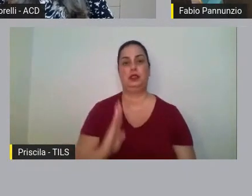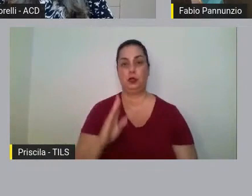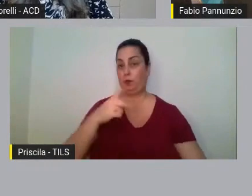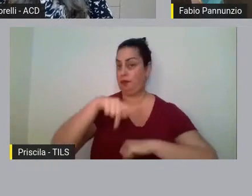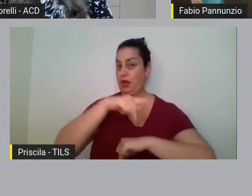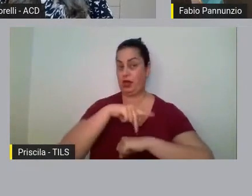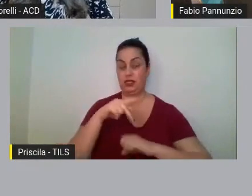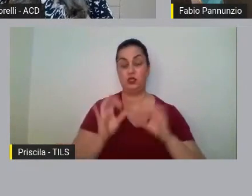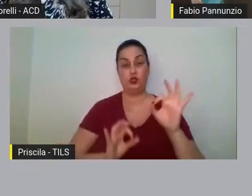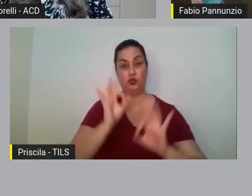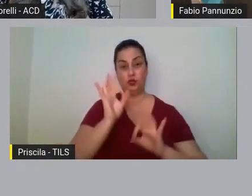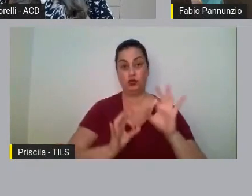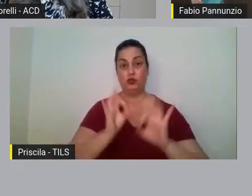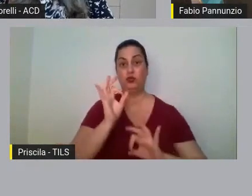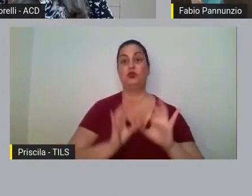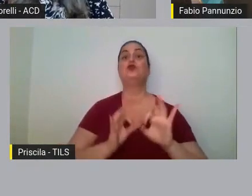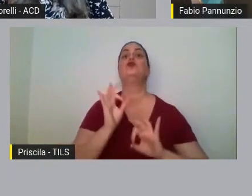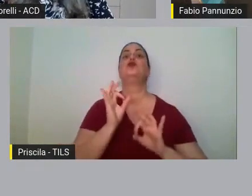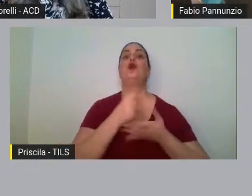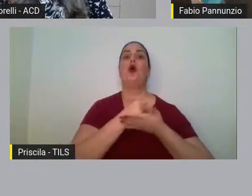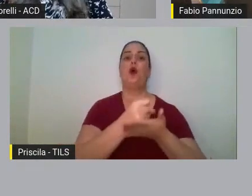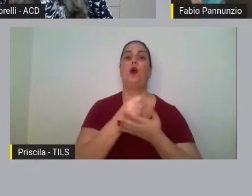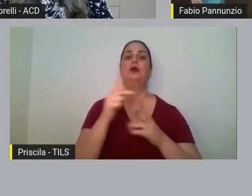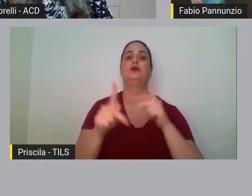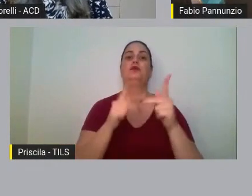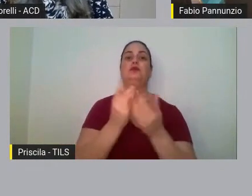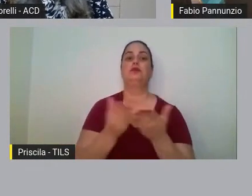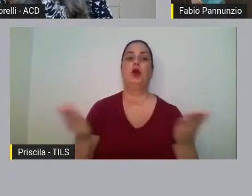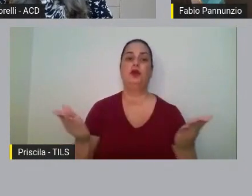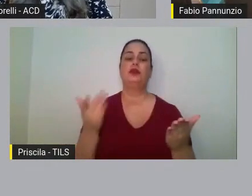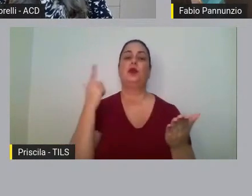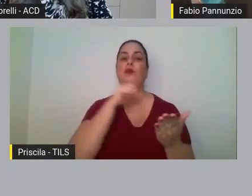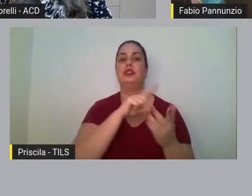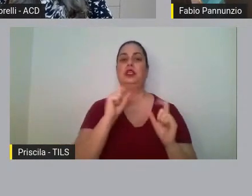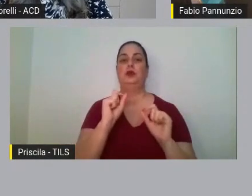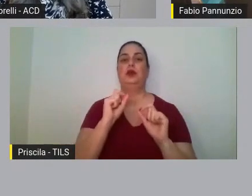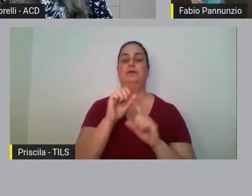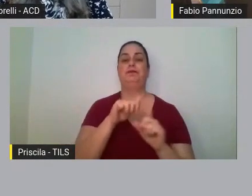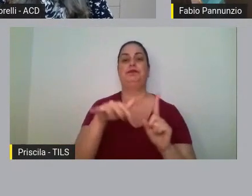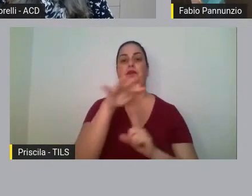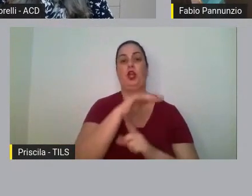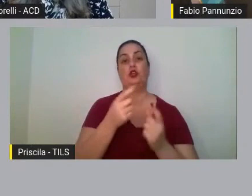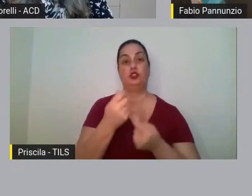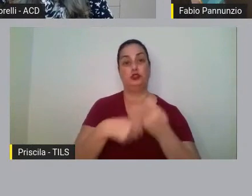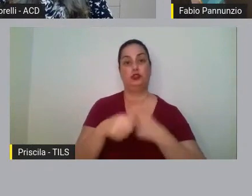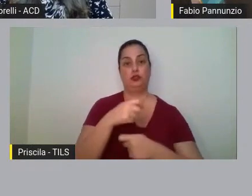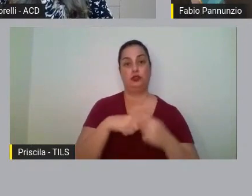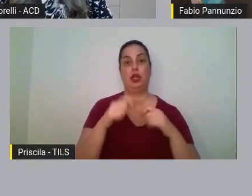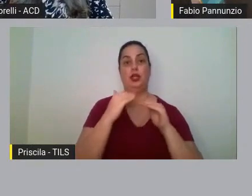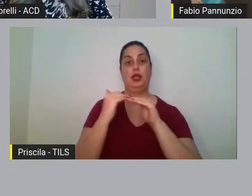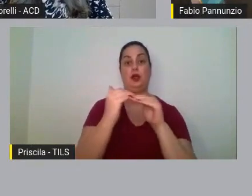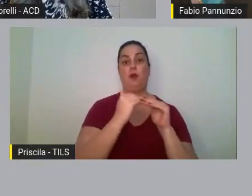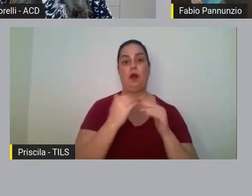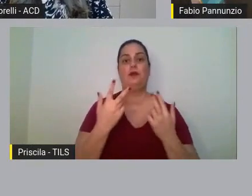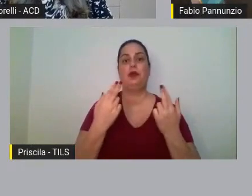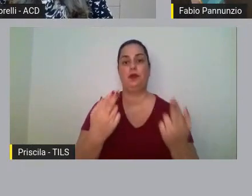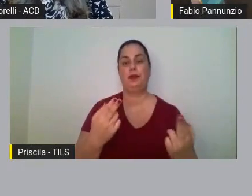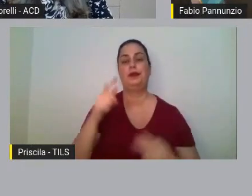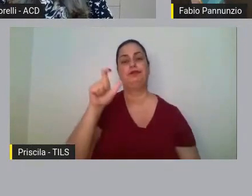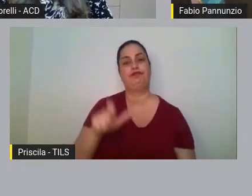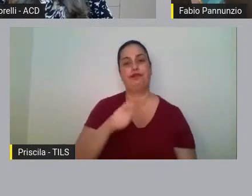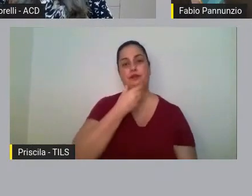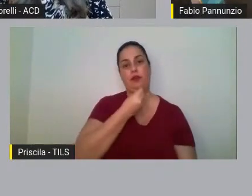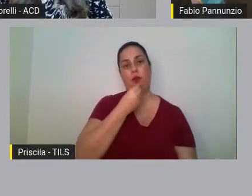e alcance o desenvolvimento socioeconômico que merecemos, como o Eduardo Brasileiro colocou aqui. O